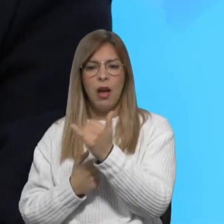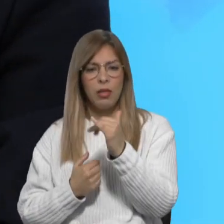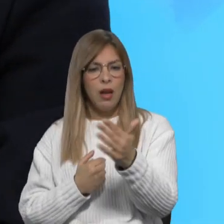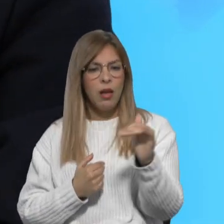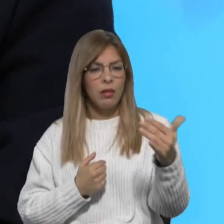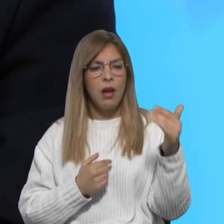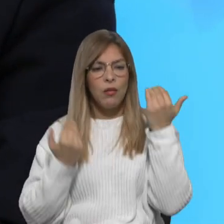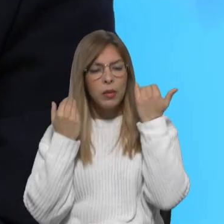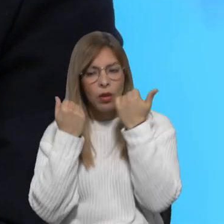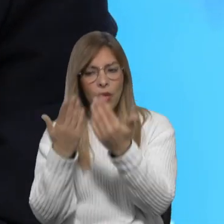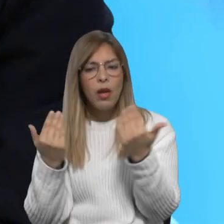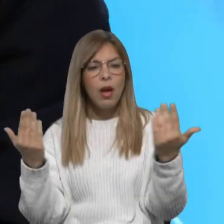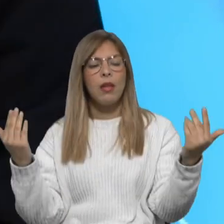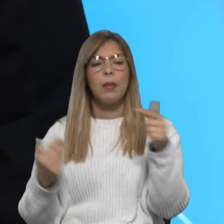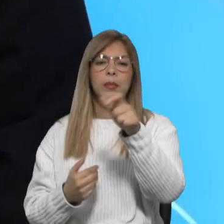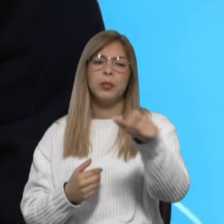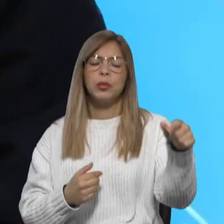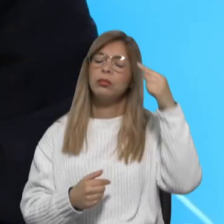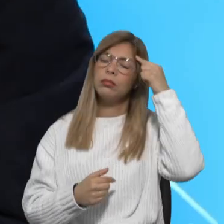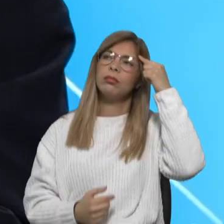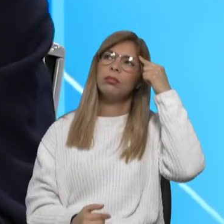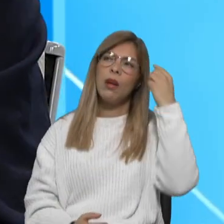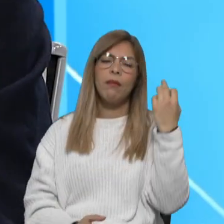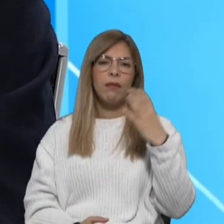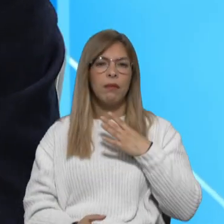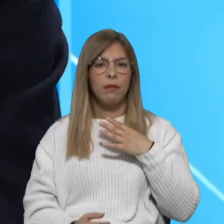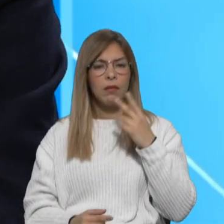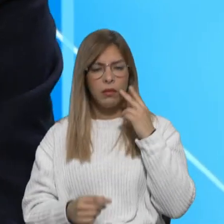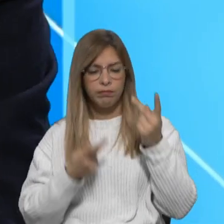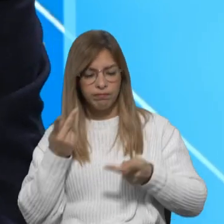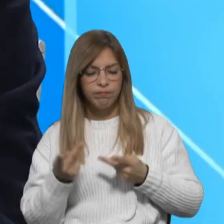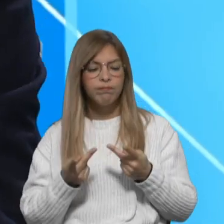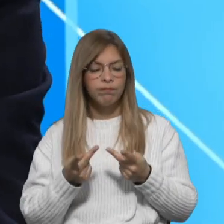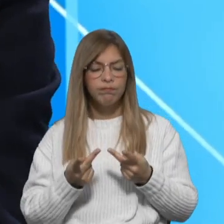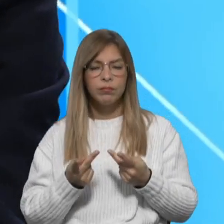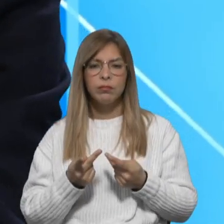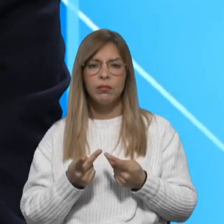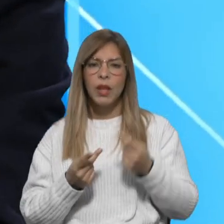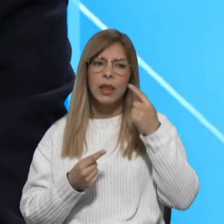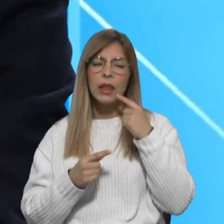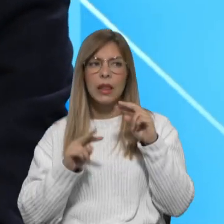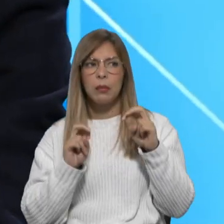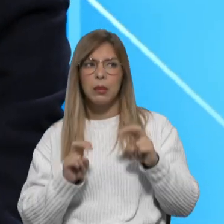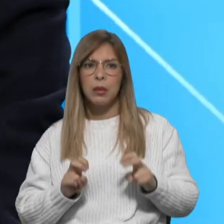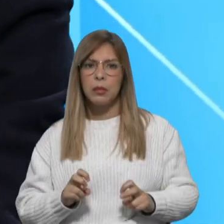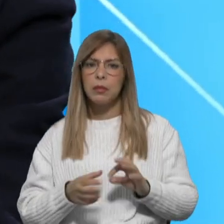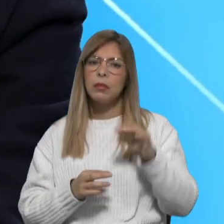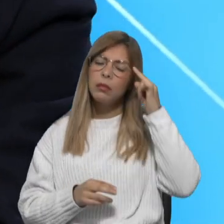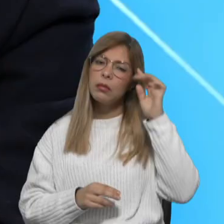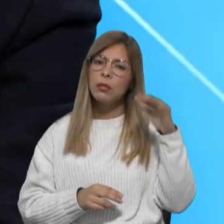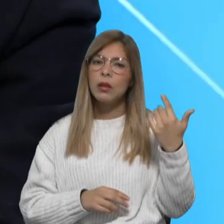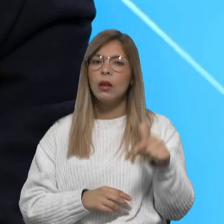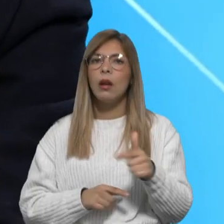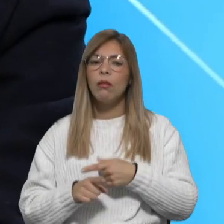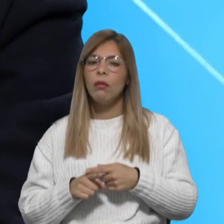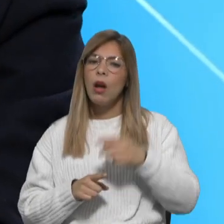situarem-se. Eu acredito que há muita gente, enfim, muita gente não diria, mas que há pessoas hoje em dia que acham que ainda não existe